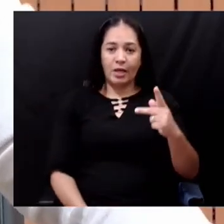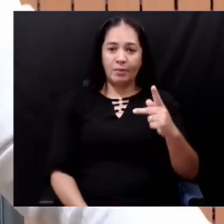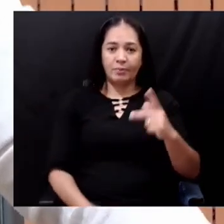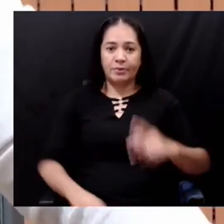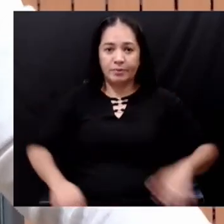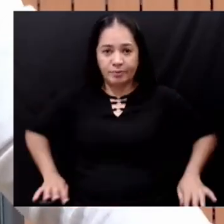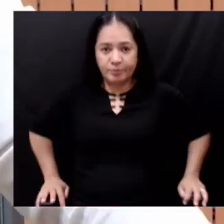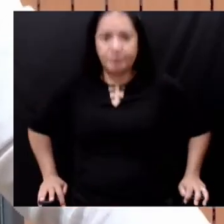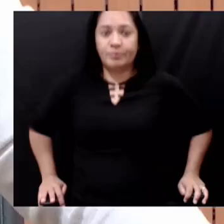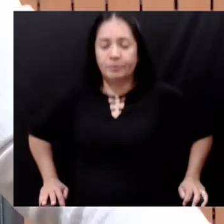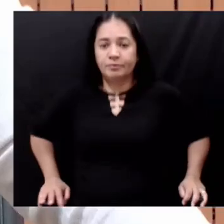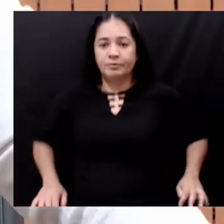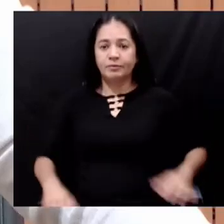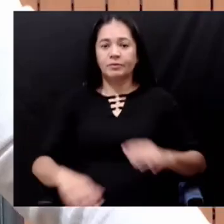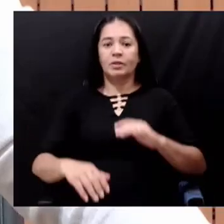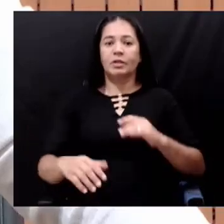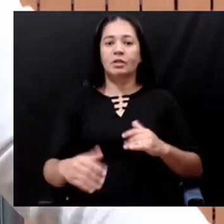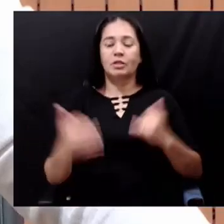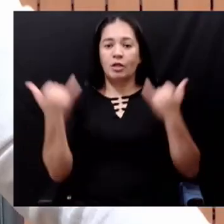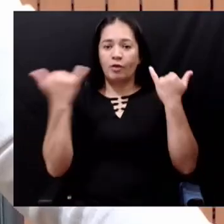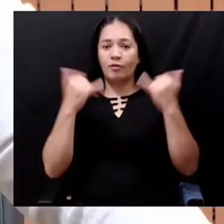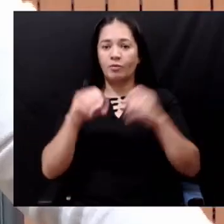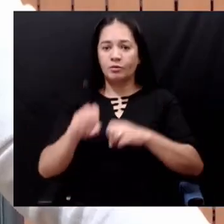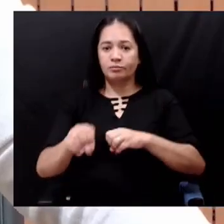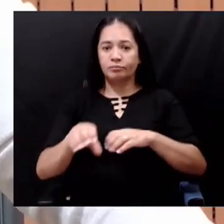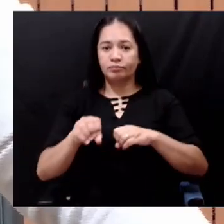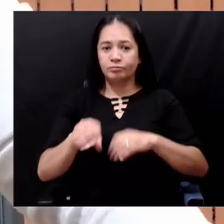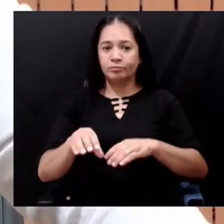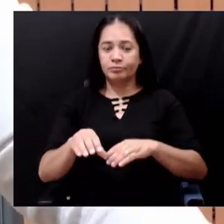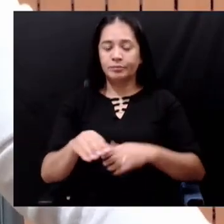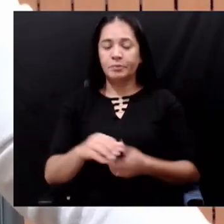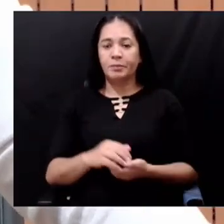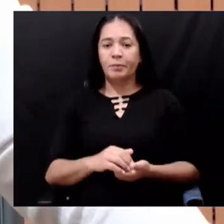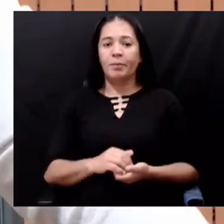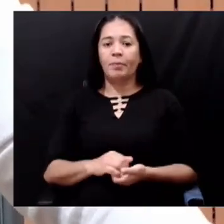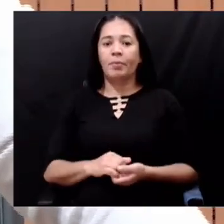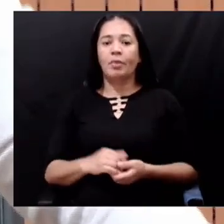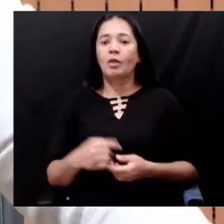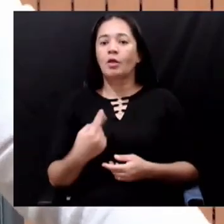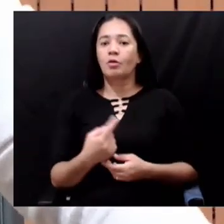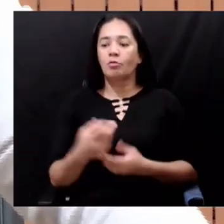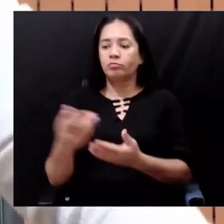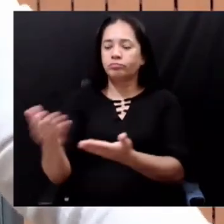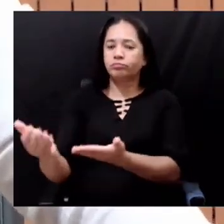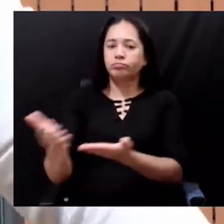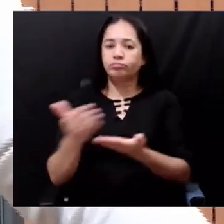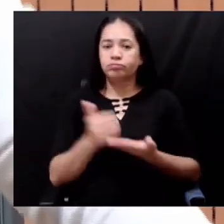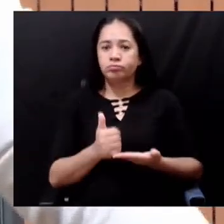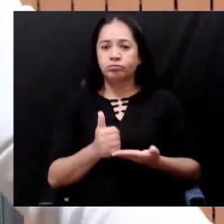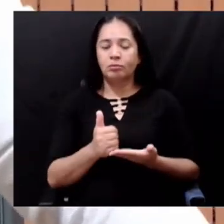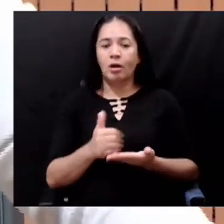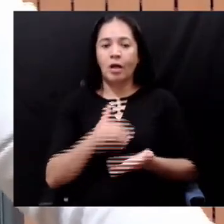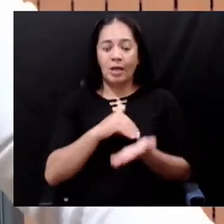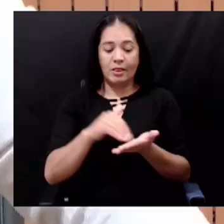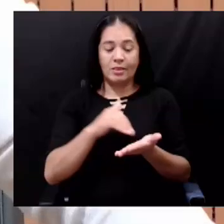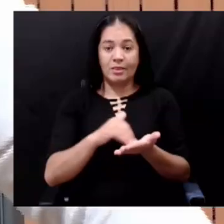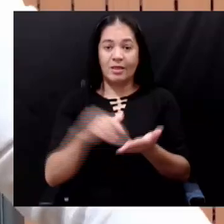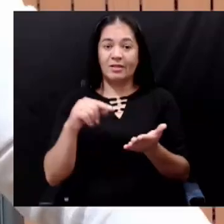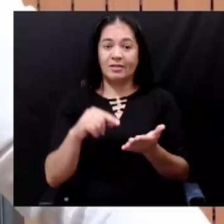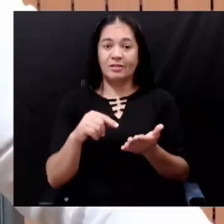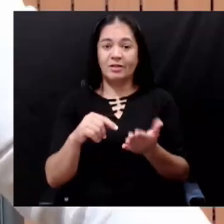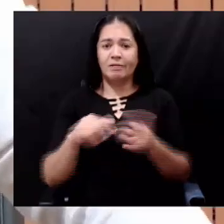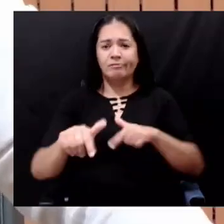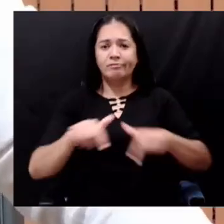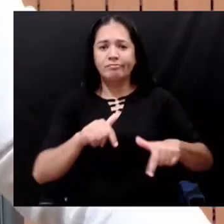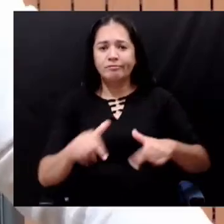Dados Educacionais do Ministério da Educação. Então, nós puxamos essa secretaria ela mexe com as coisas imensas